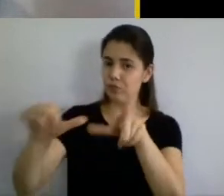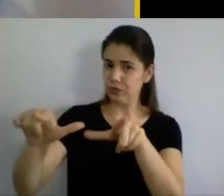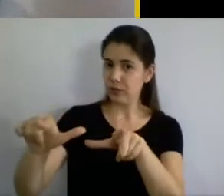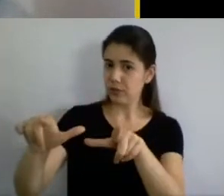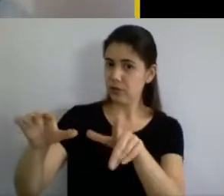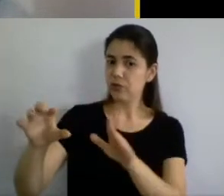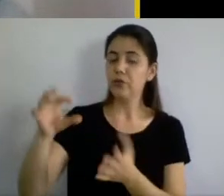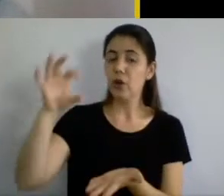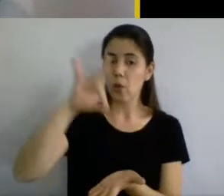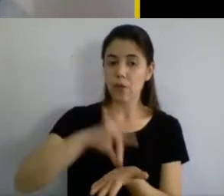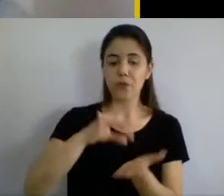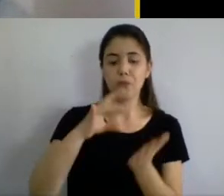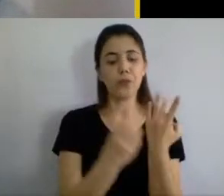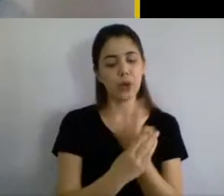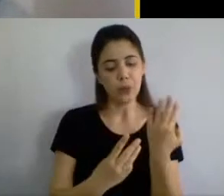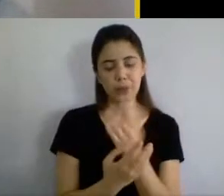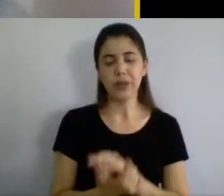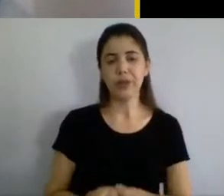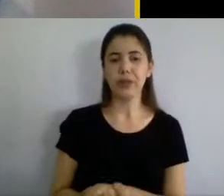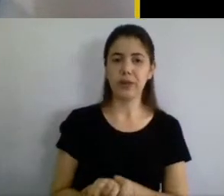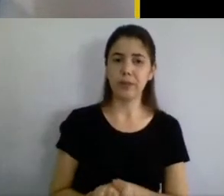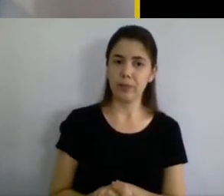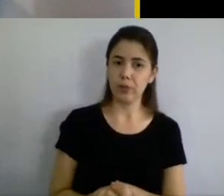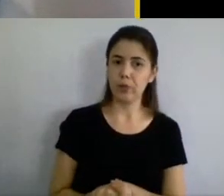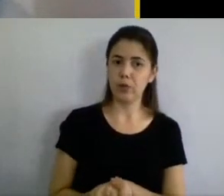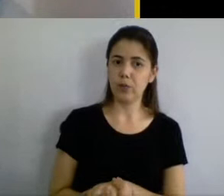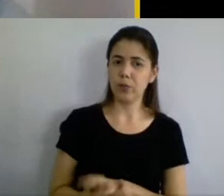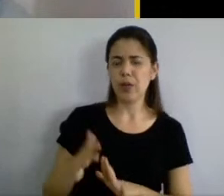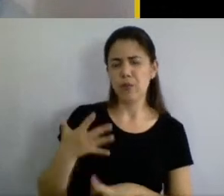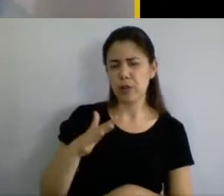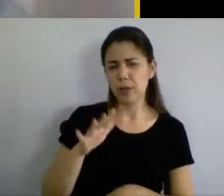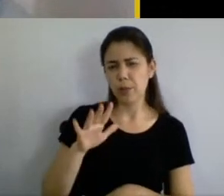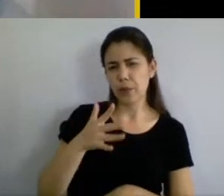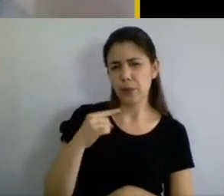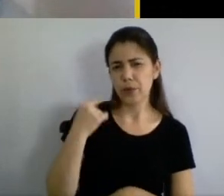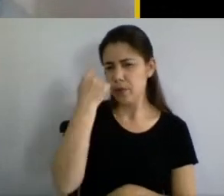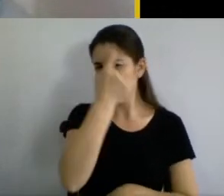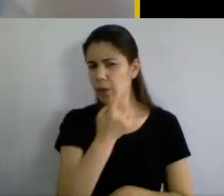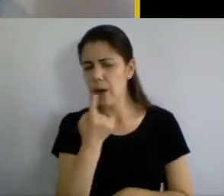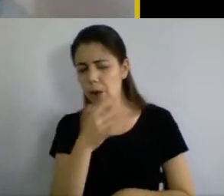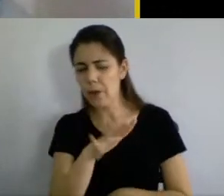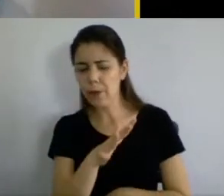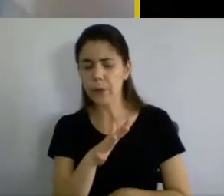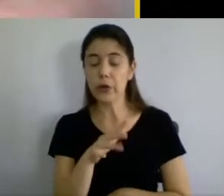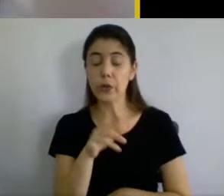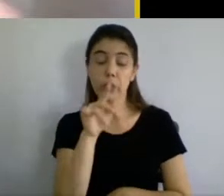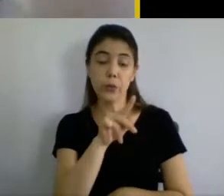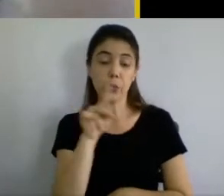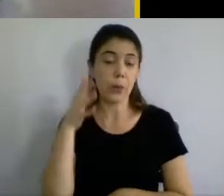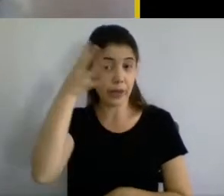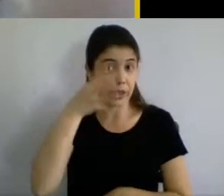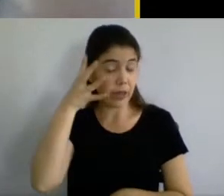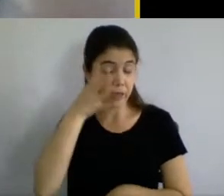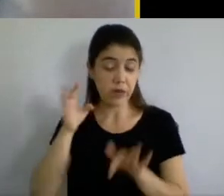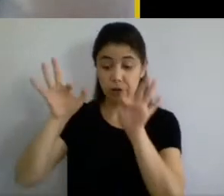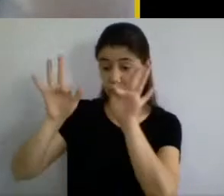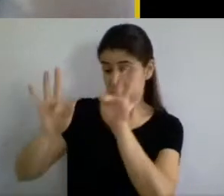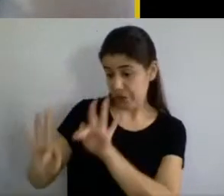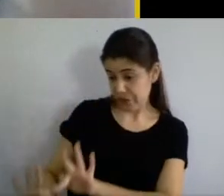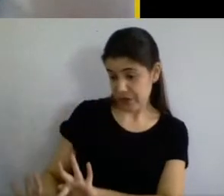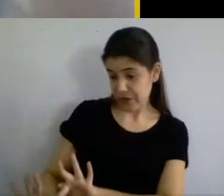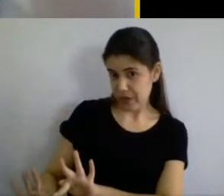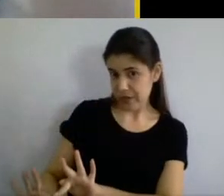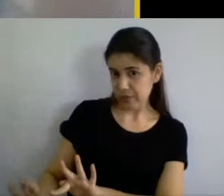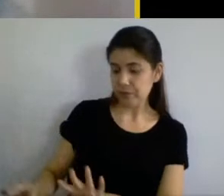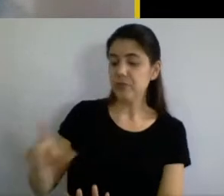Então, após a fala do professor, mais ou menos depois de 50, 60 minutos, depois que vocês deixarem de ver na tela, né,